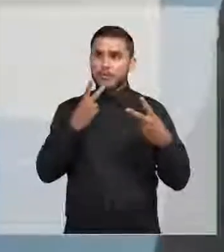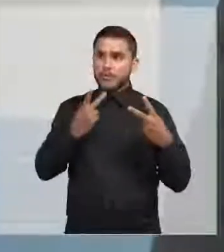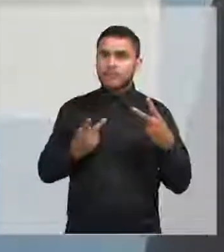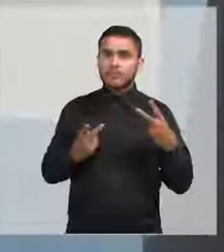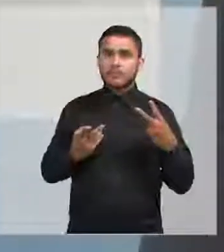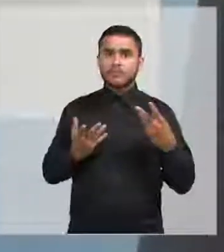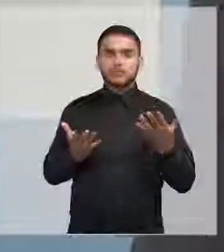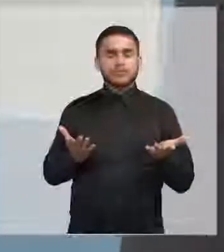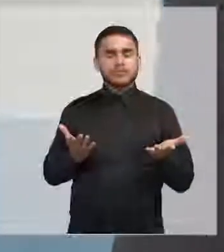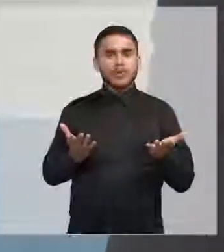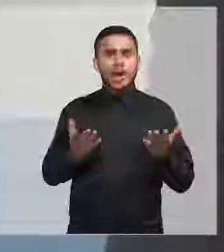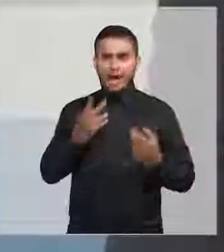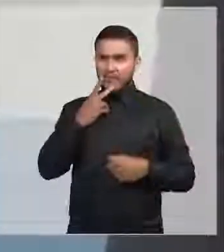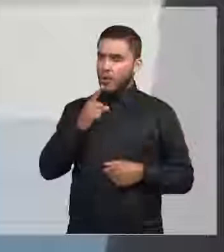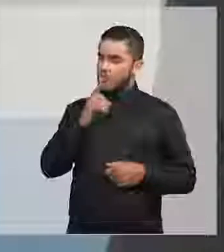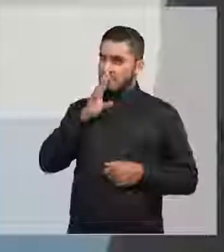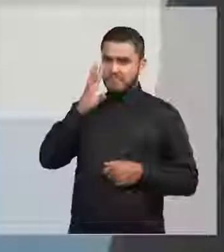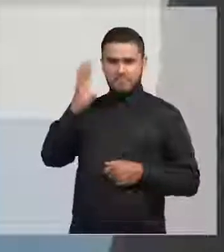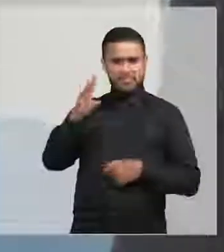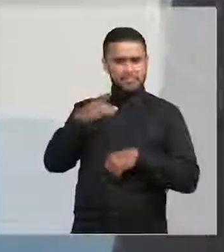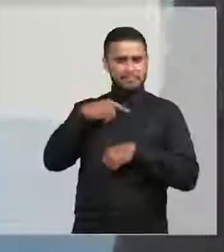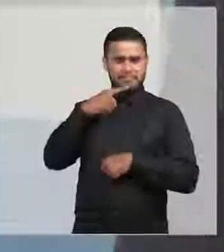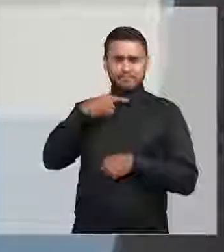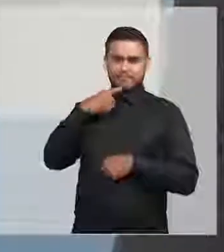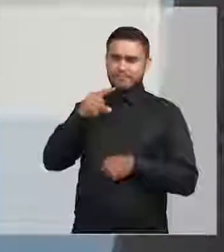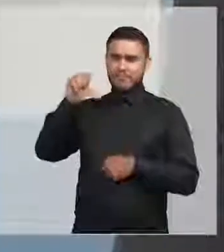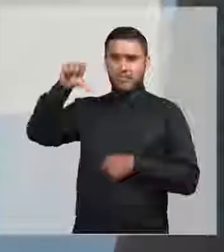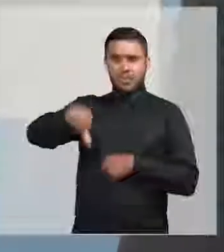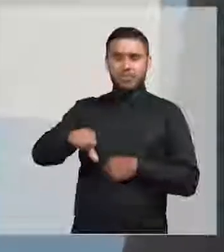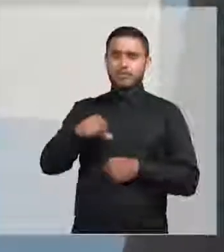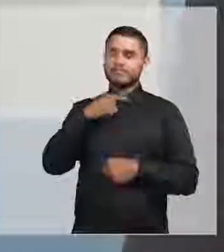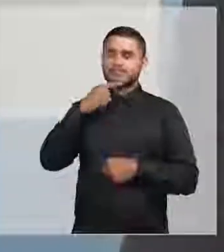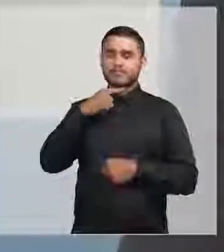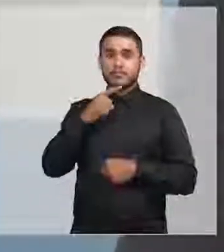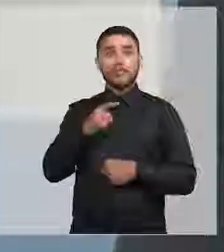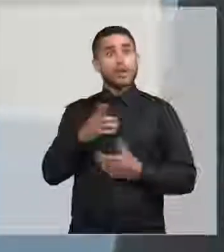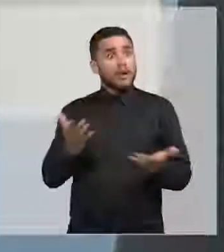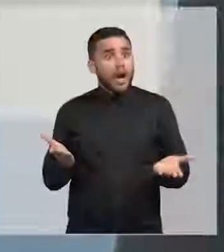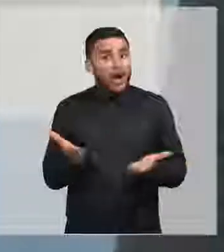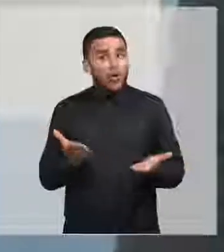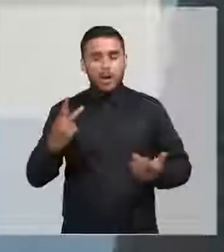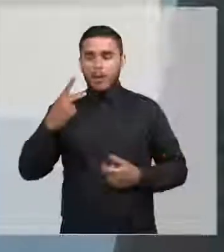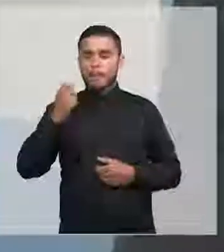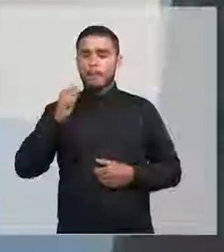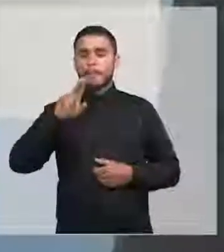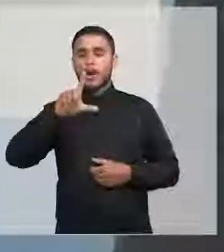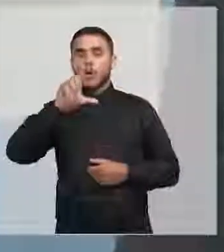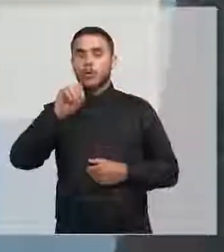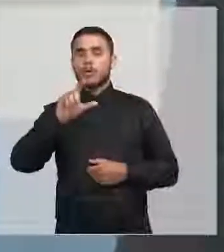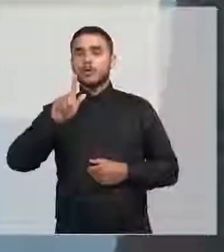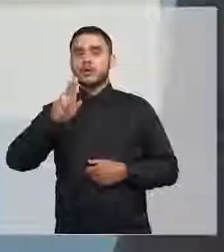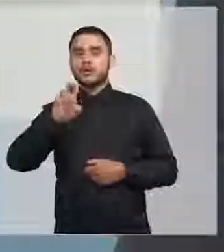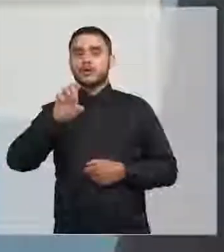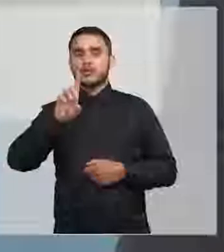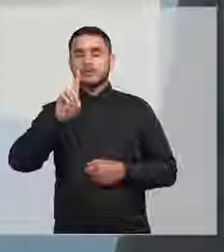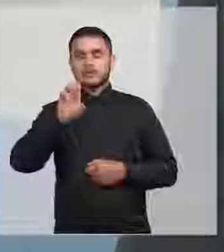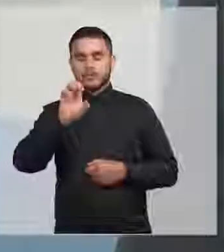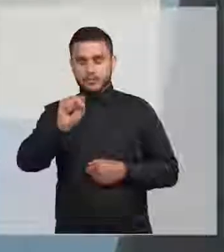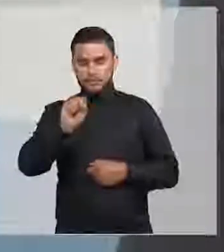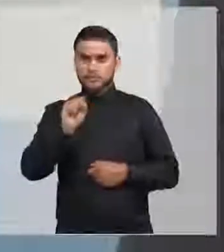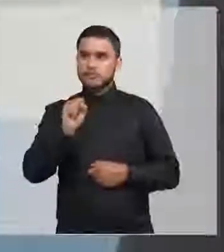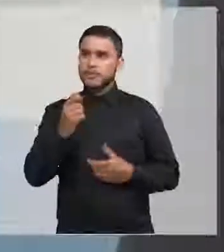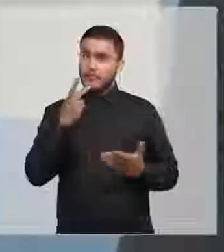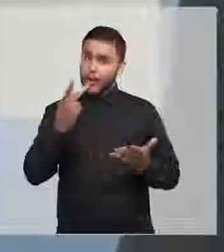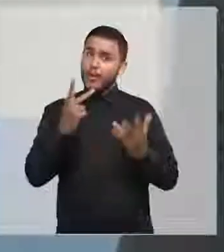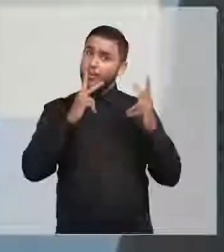Guedes calado, que é possível. Né? Talvez não é o que eles queriam, mas é possível. Então, só para terminar o raciocínio. Não, mas você está falando,